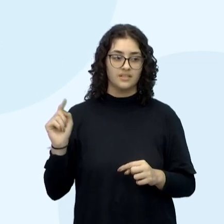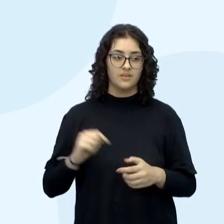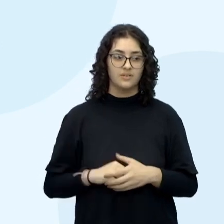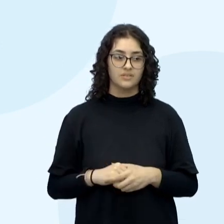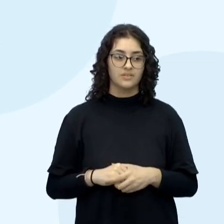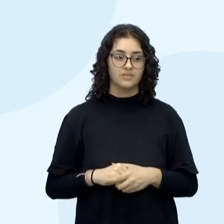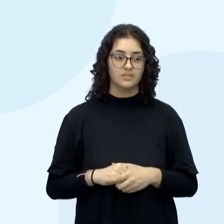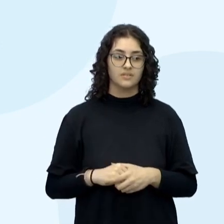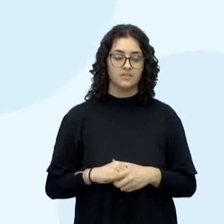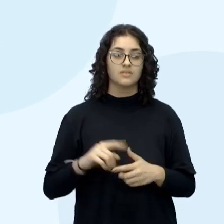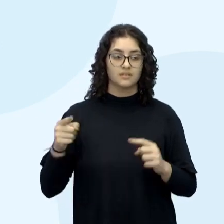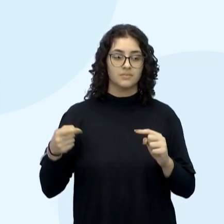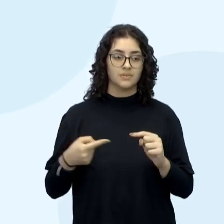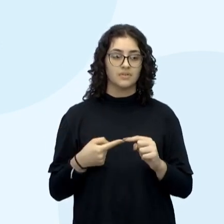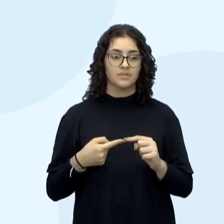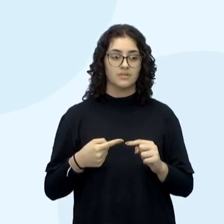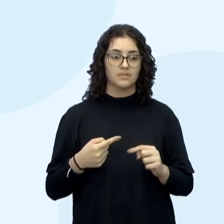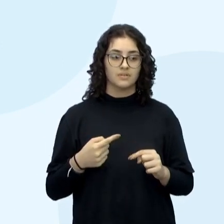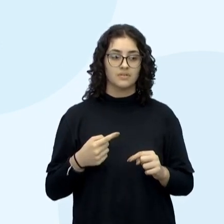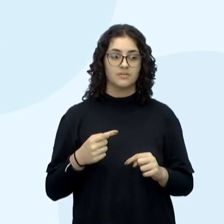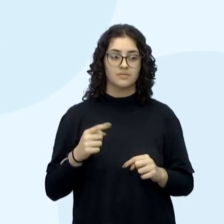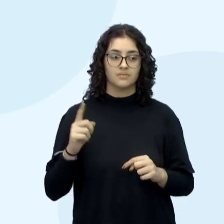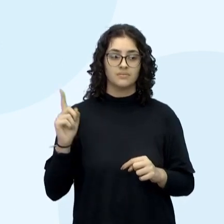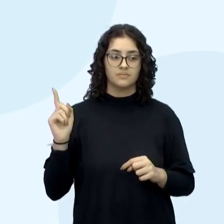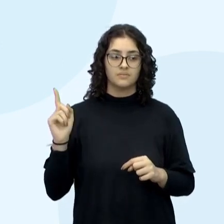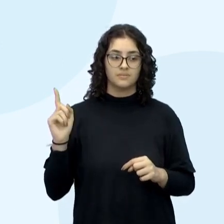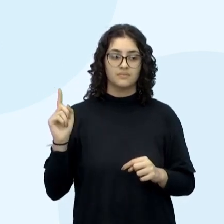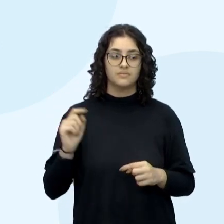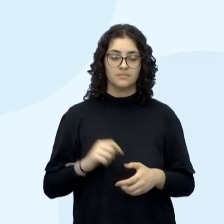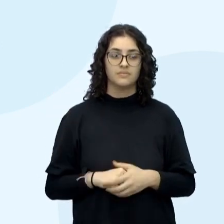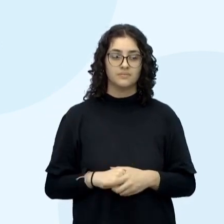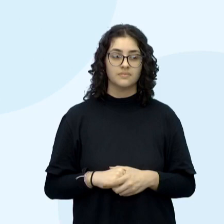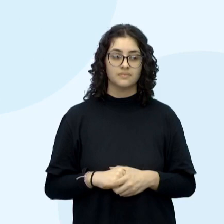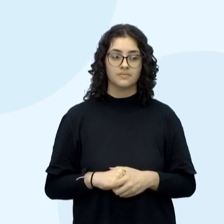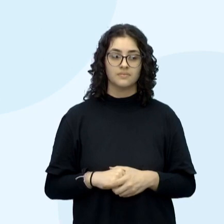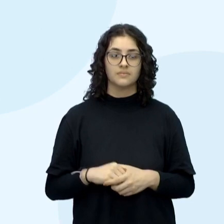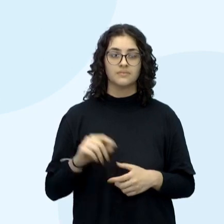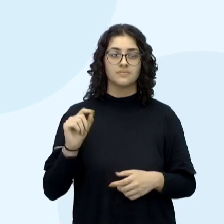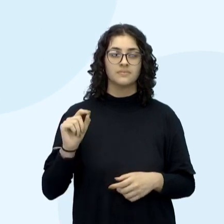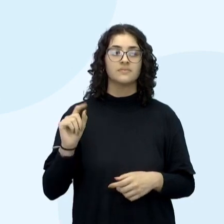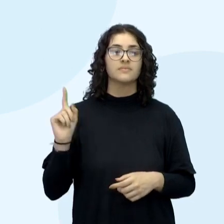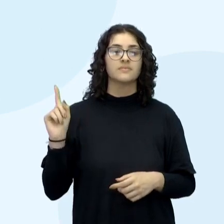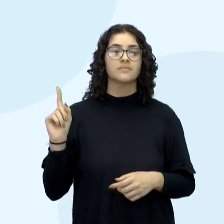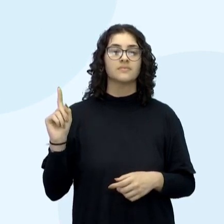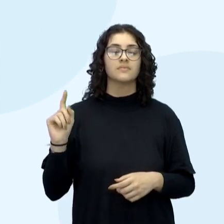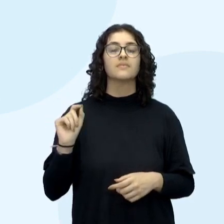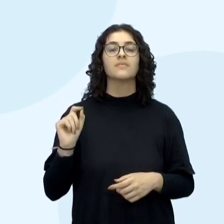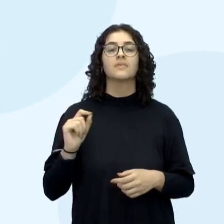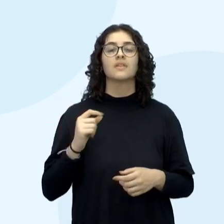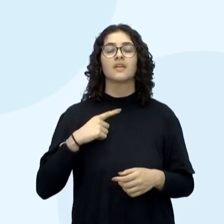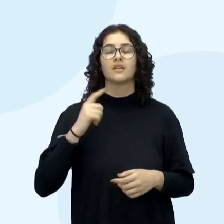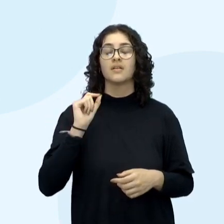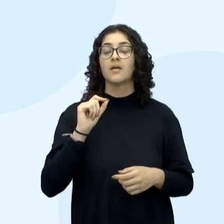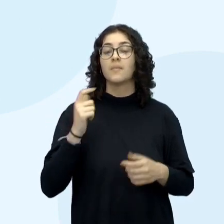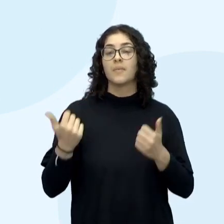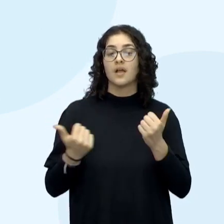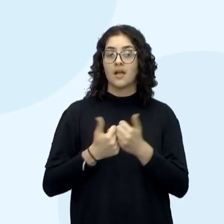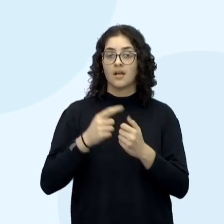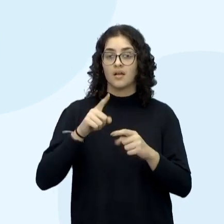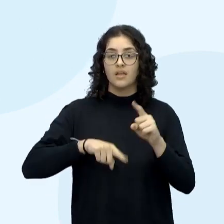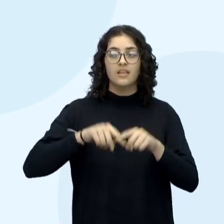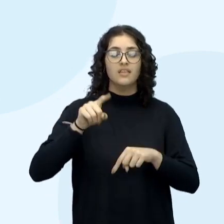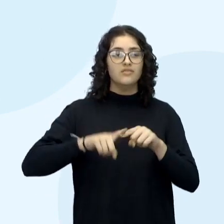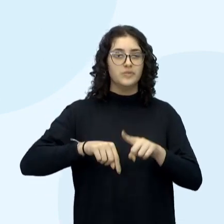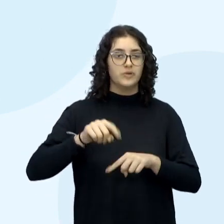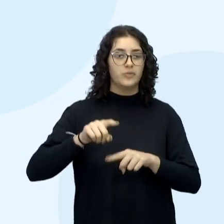envolvendo cálculos matemáticos no Scratch. Legal. Todas as aulas são baseadas no MAPPA, MAPPA, que é o material de apoio ao planejamento